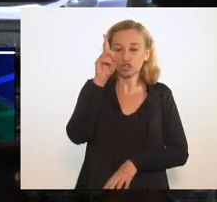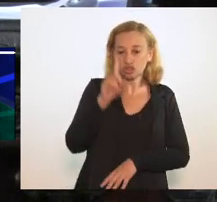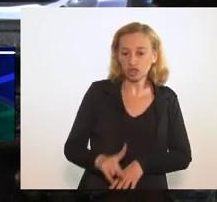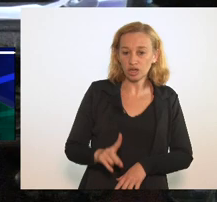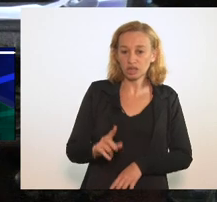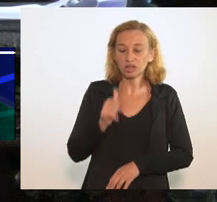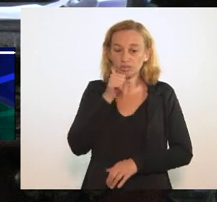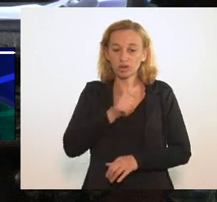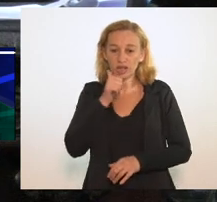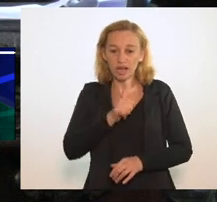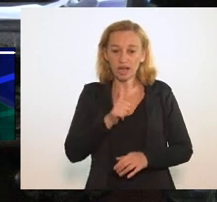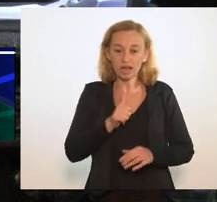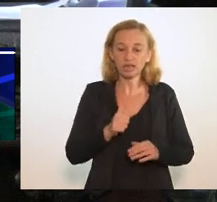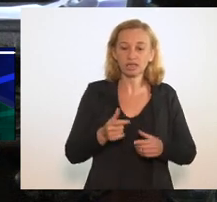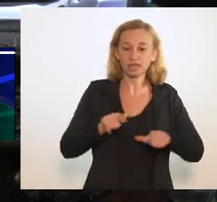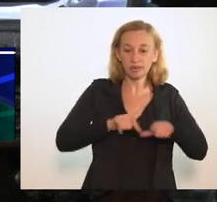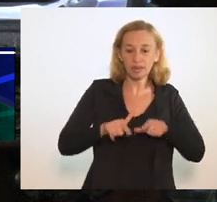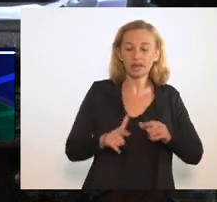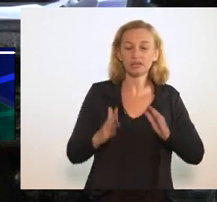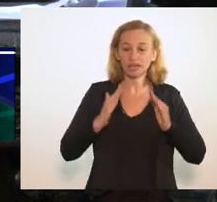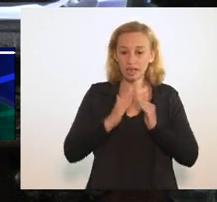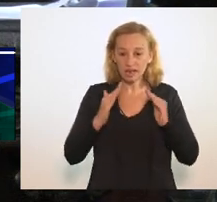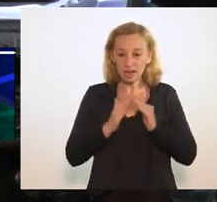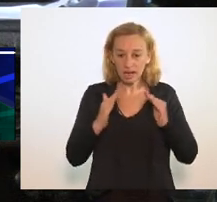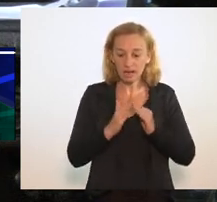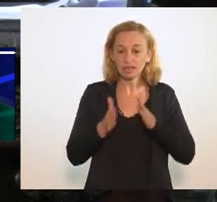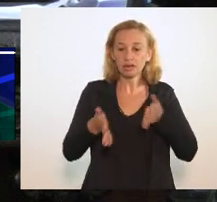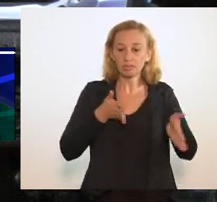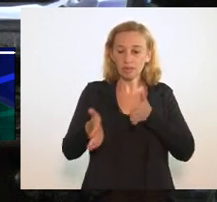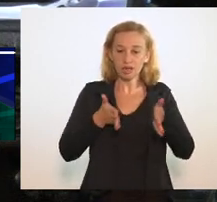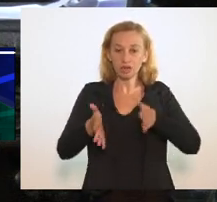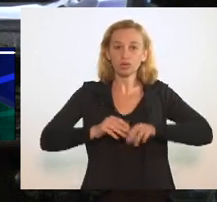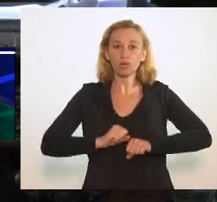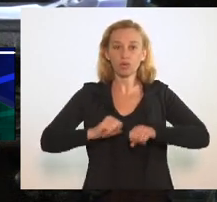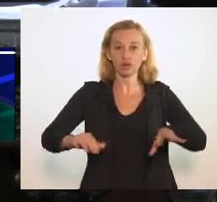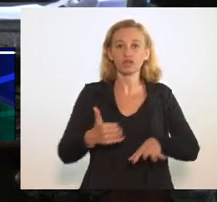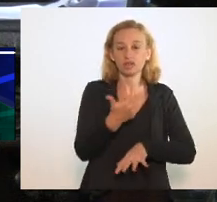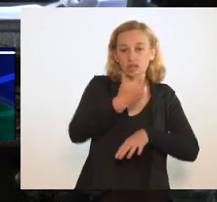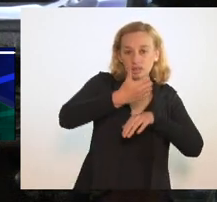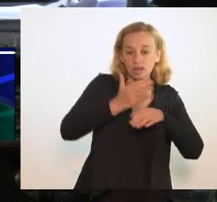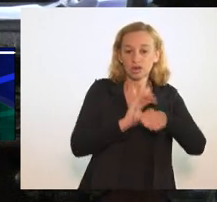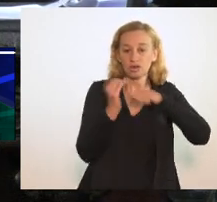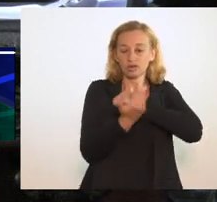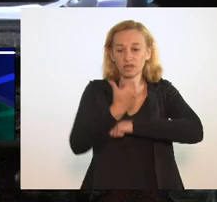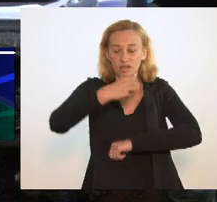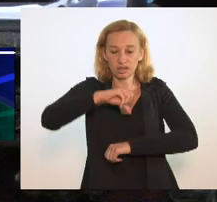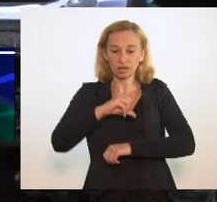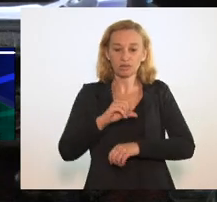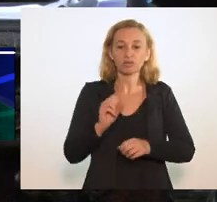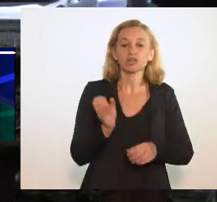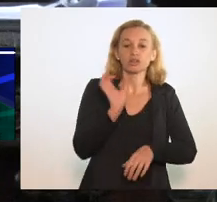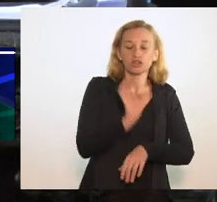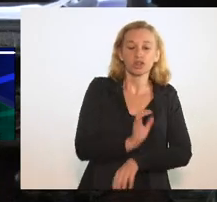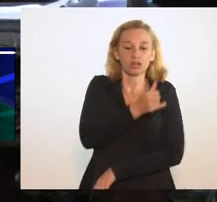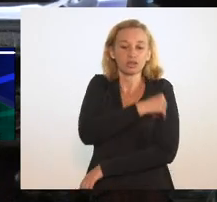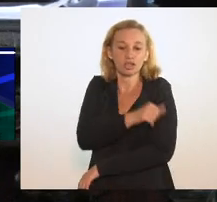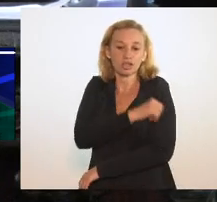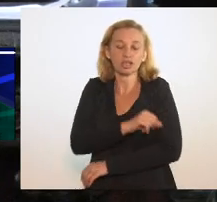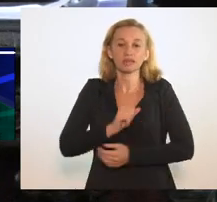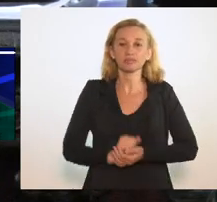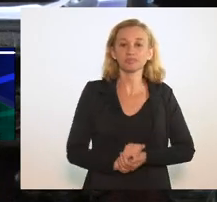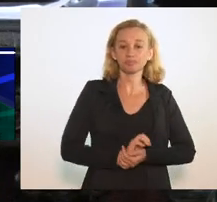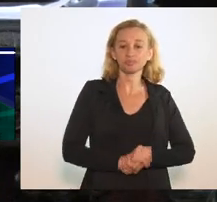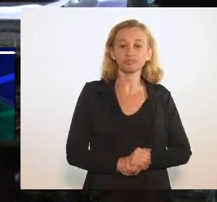domésticas durante o estado de calamidade pública em decorrência do Covid-19 no âmbito do Estado do Rio de Janeiro. Parecer da Comissão de Constituição e Justiça pela